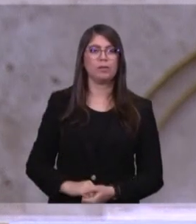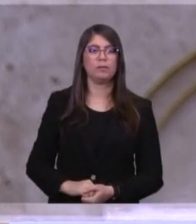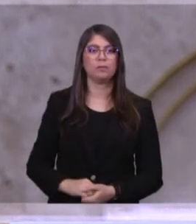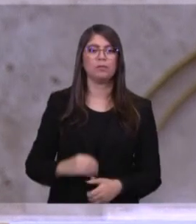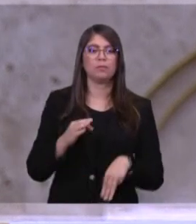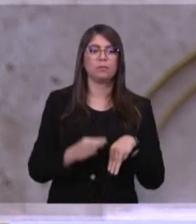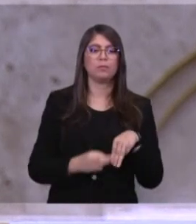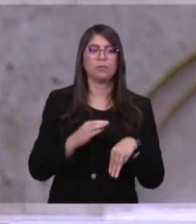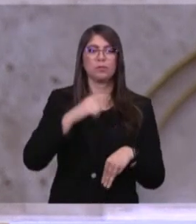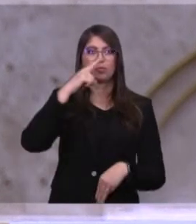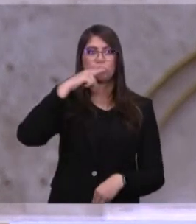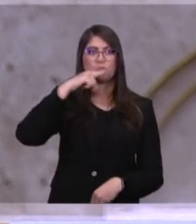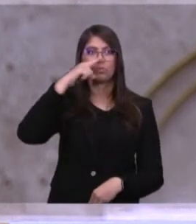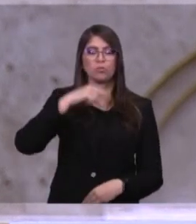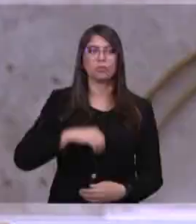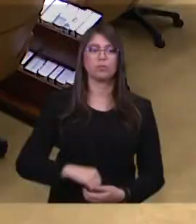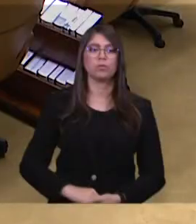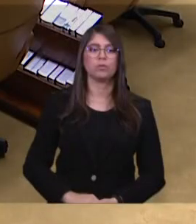Mendes.